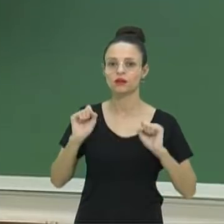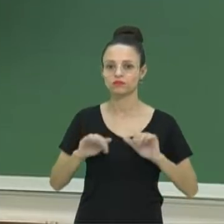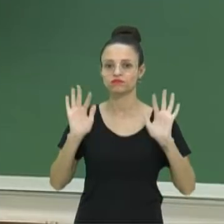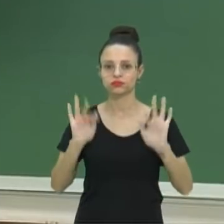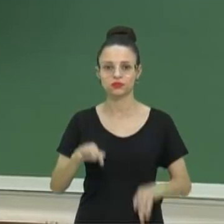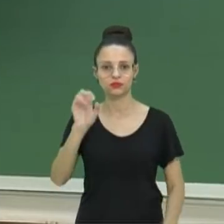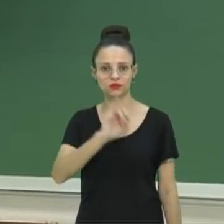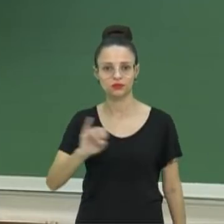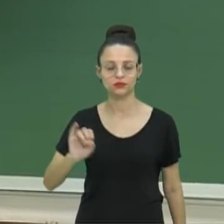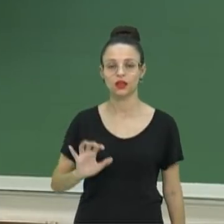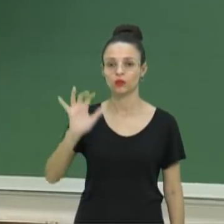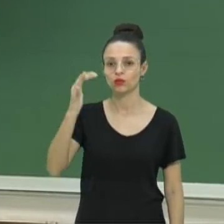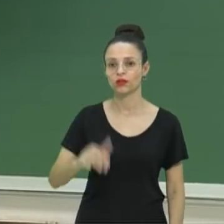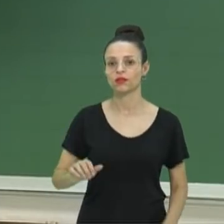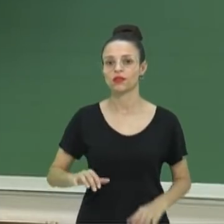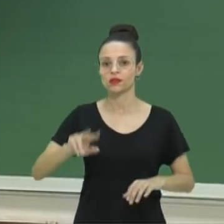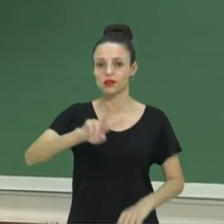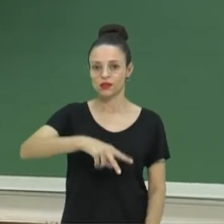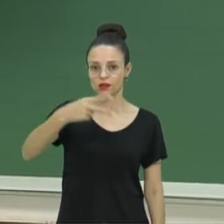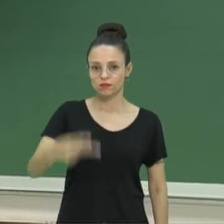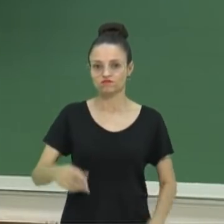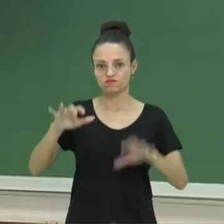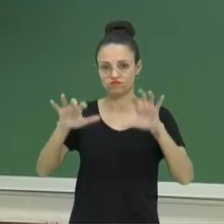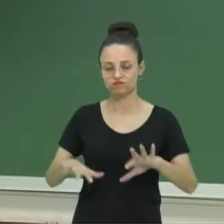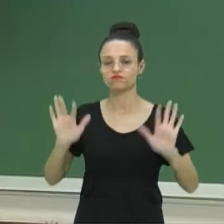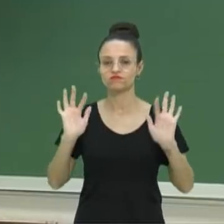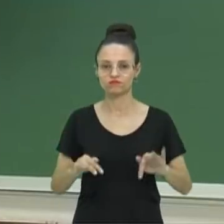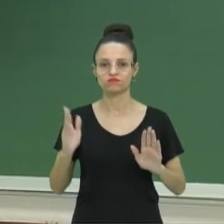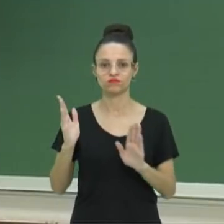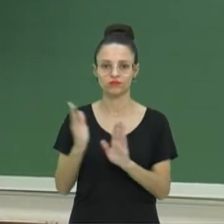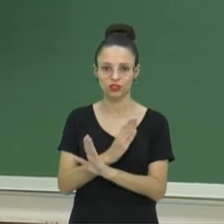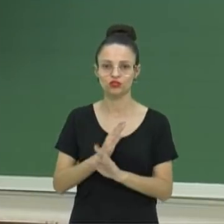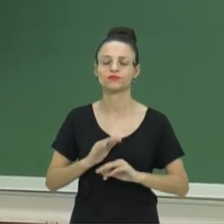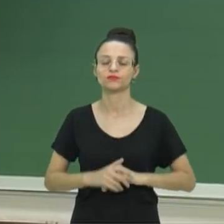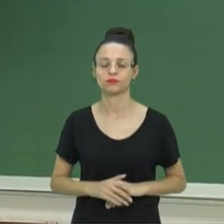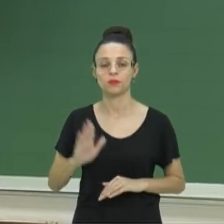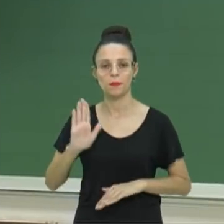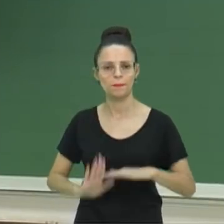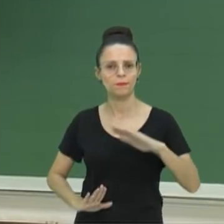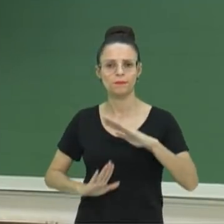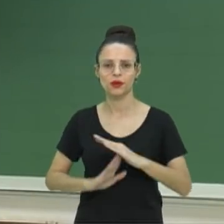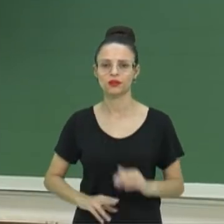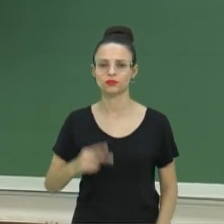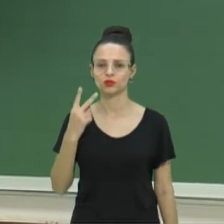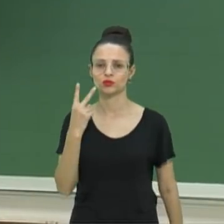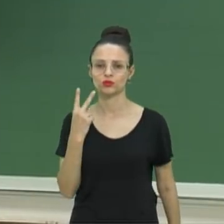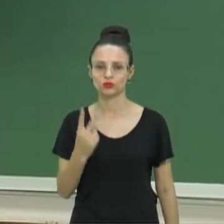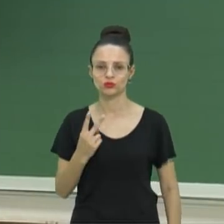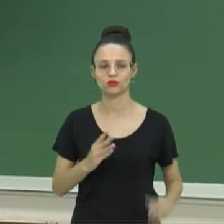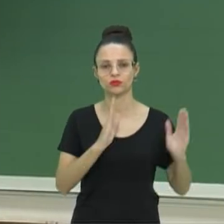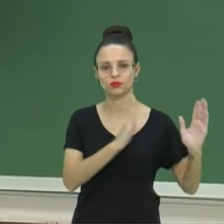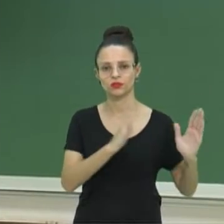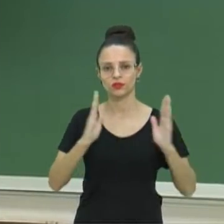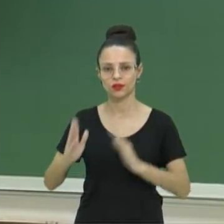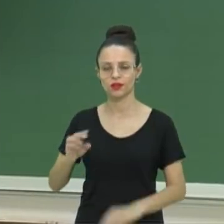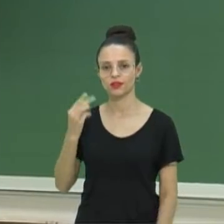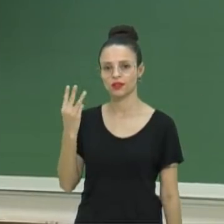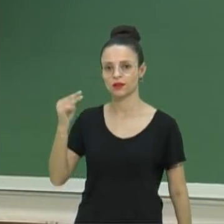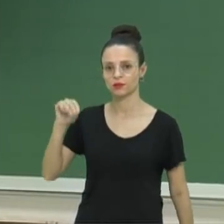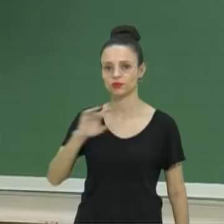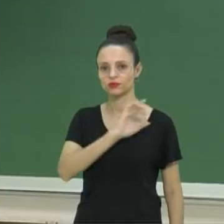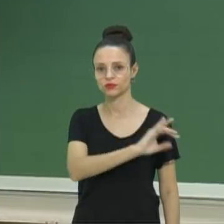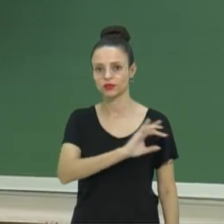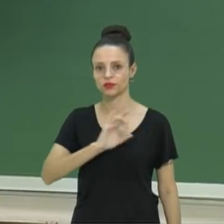Se acontecer o encostamento, a luta é encerrada naquele mesmo momento, né? Mas no máximo, ela durará 2 rounds de